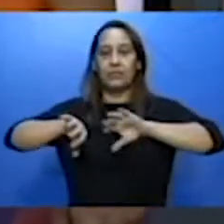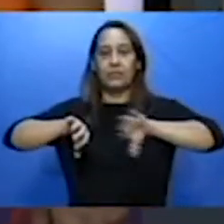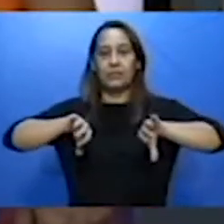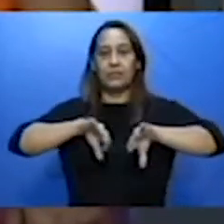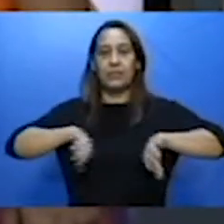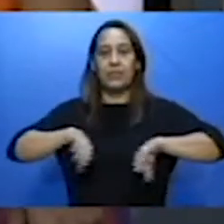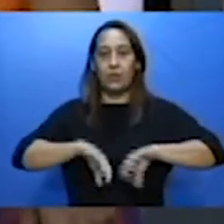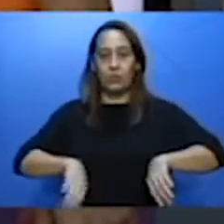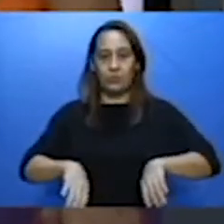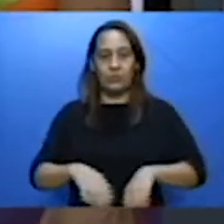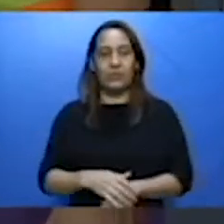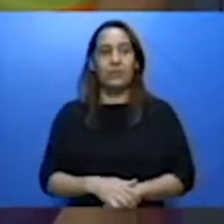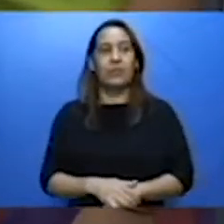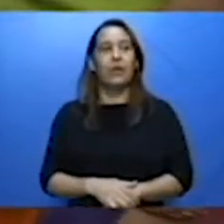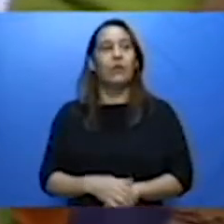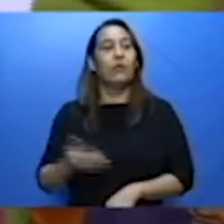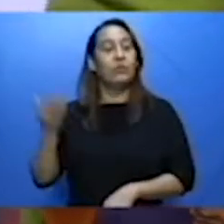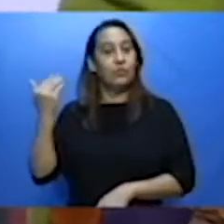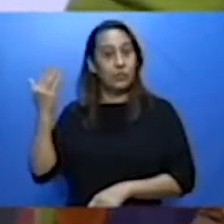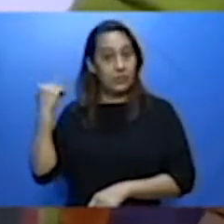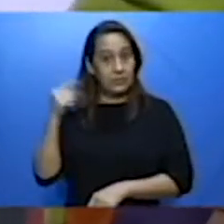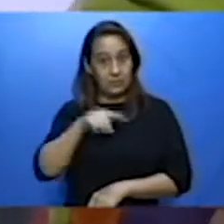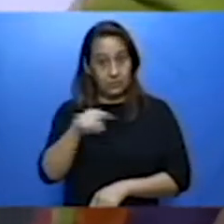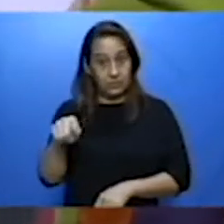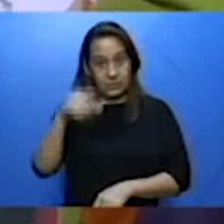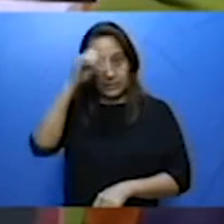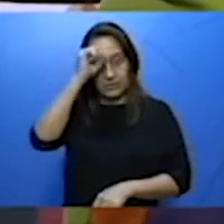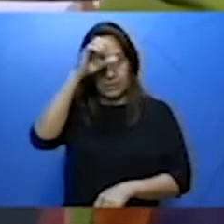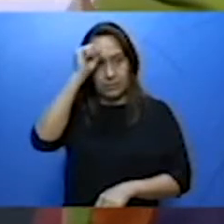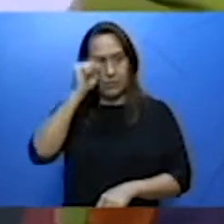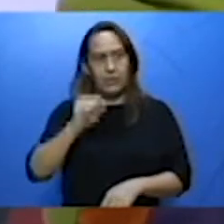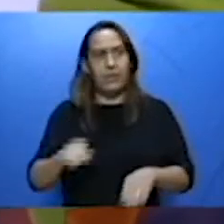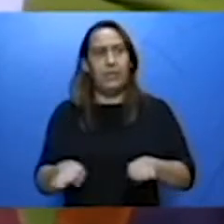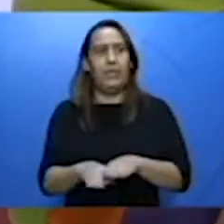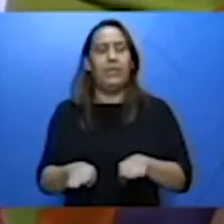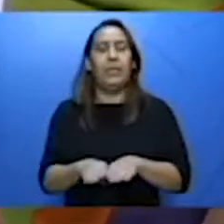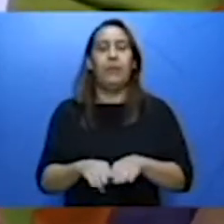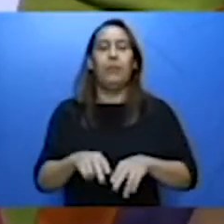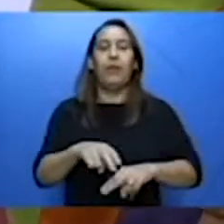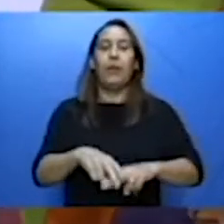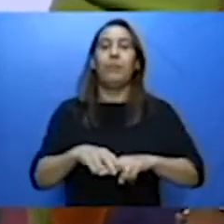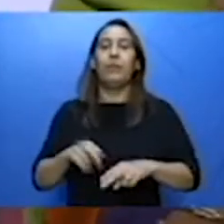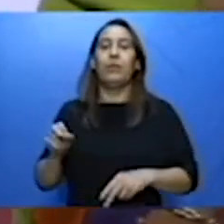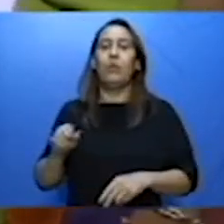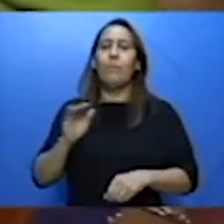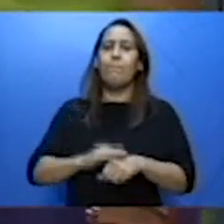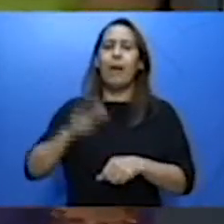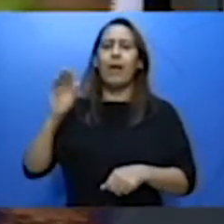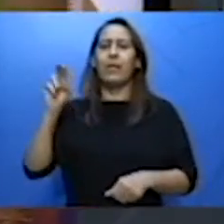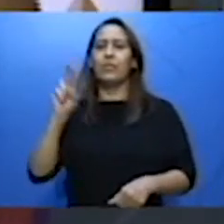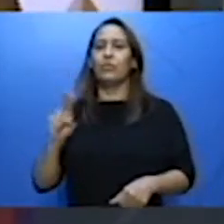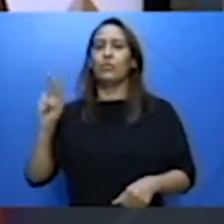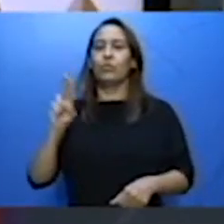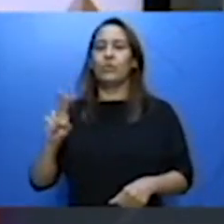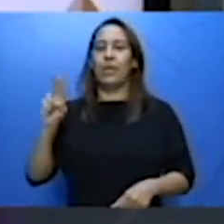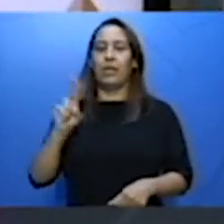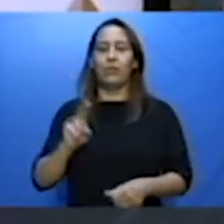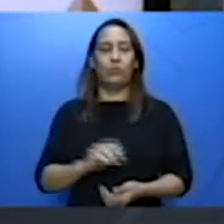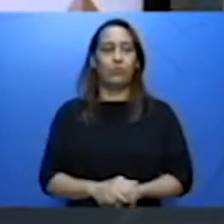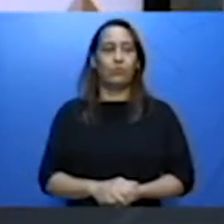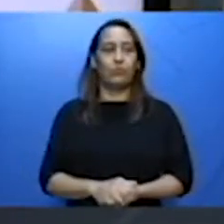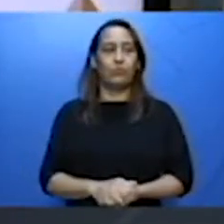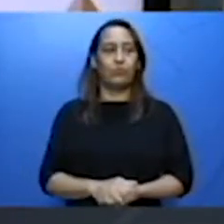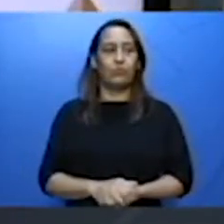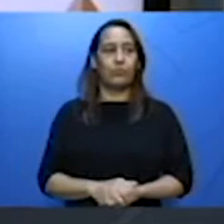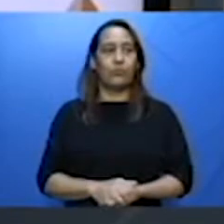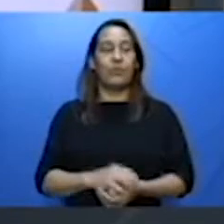da aula passada, e pelo algoritmo convencional, que é o que nós vamos ver hoje. Então, a adição é